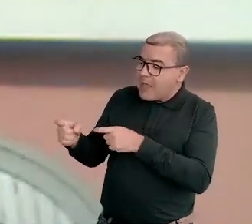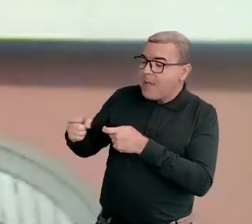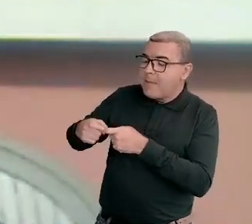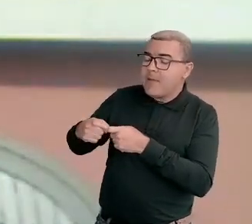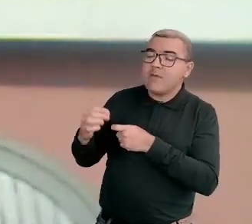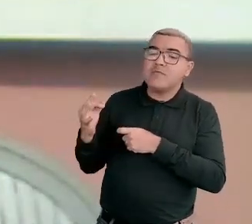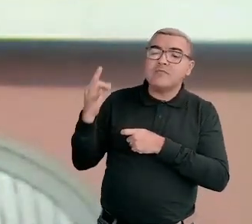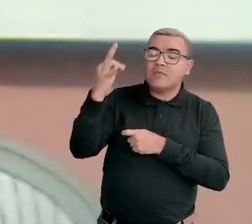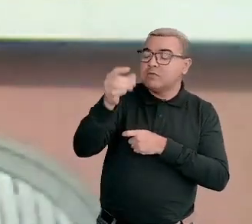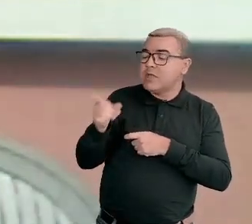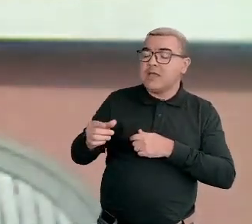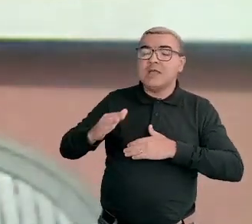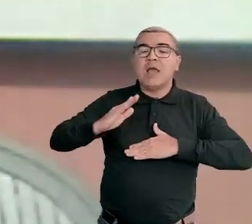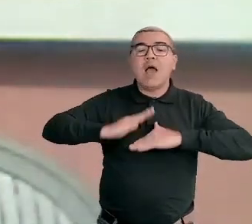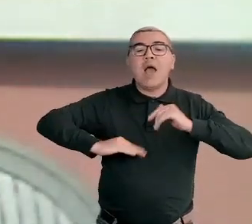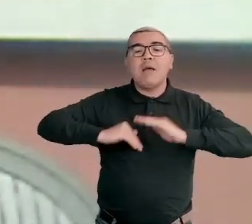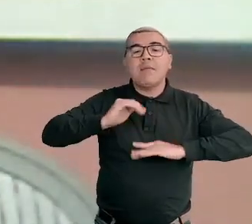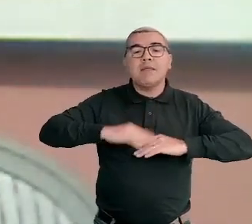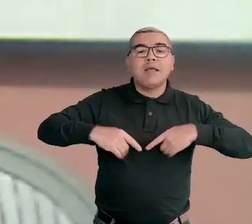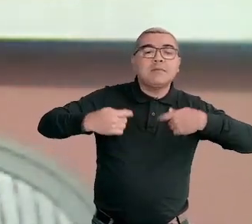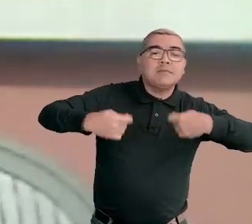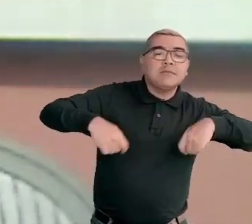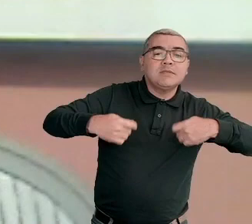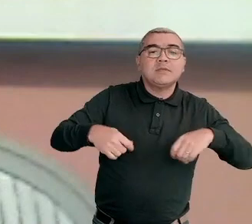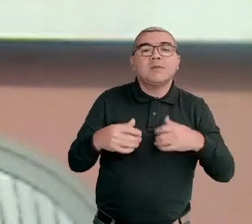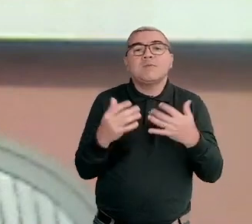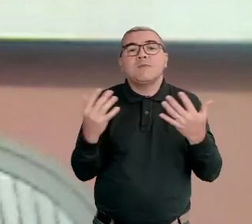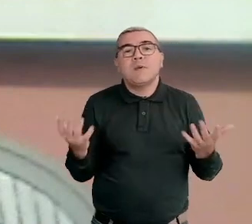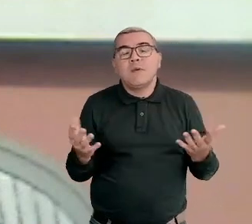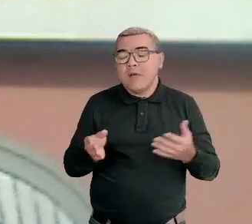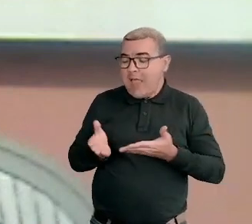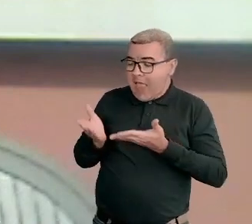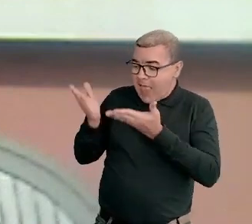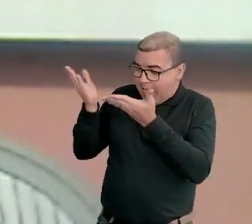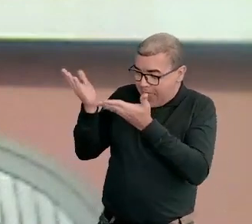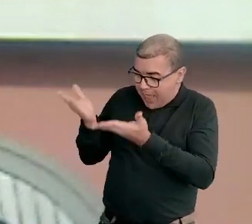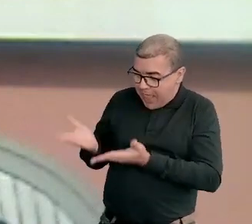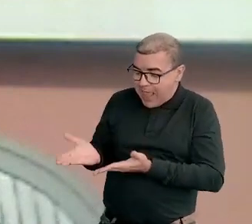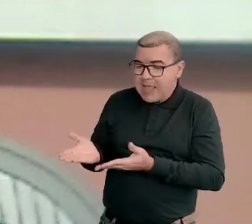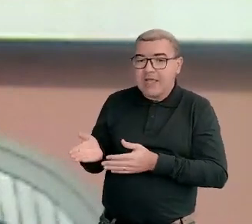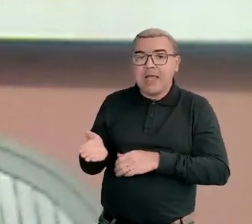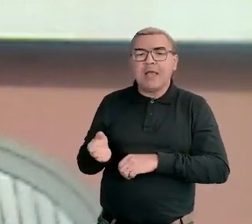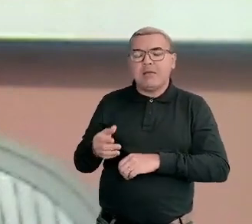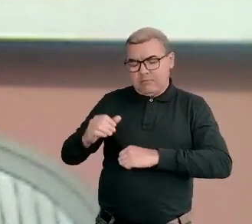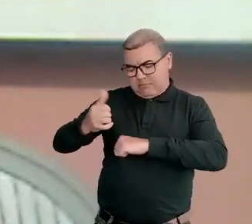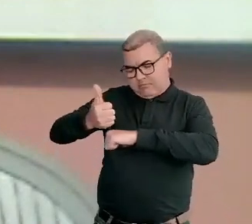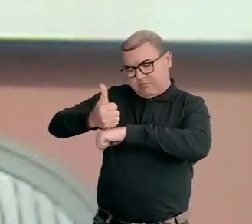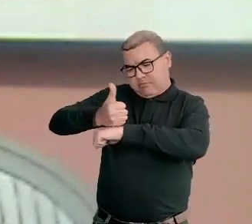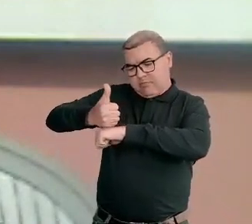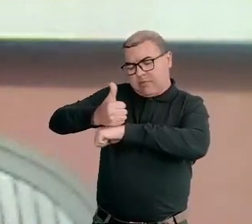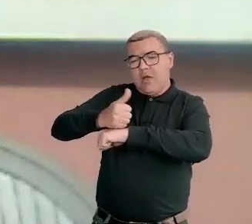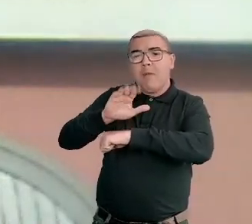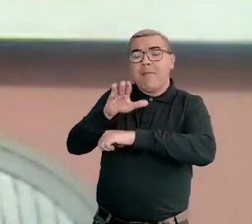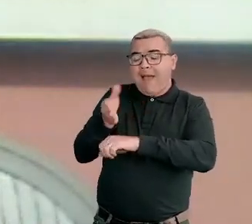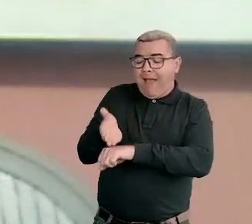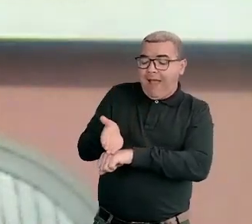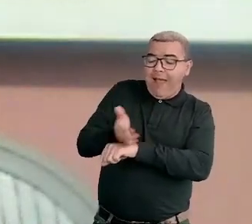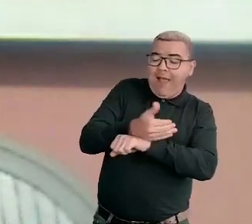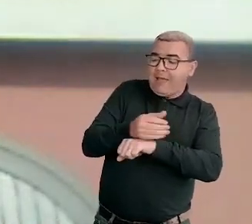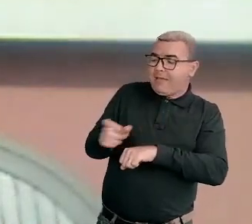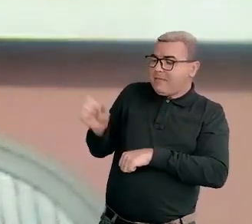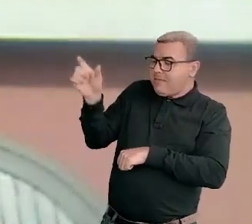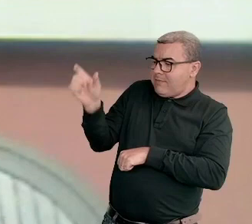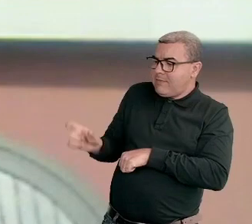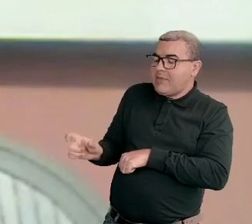as competências que nós devemos esperar dessa pessoa, né? Antes de ser um profissional, dessa pessoa? Em